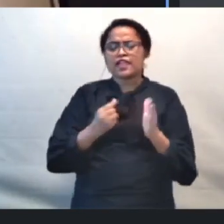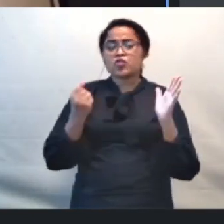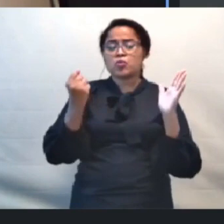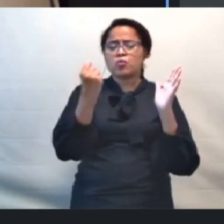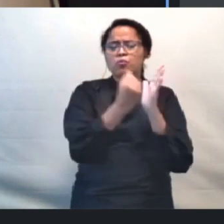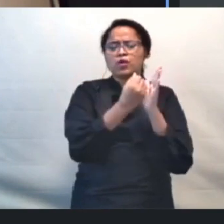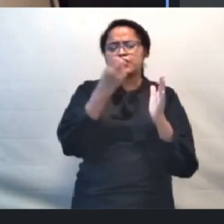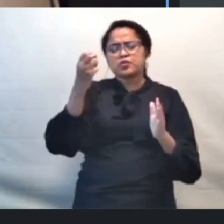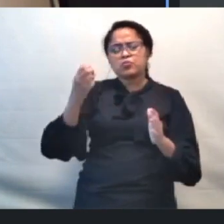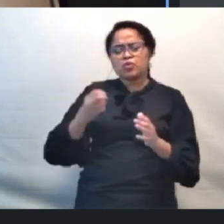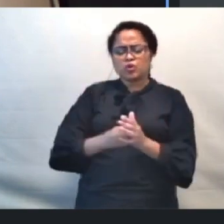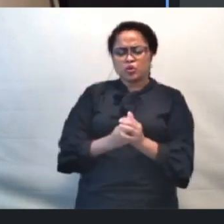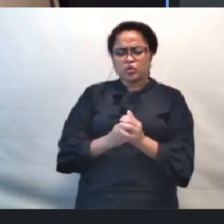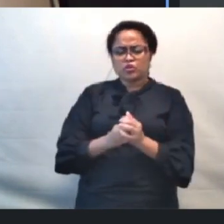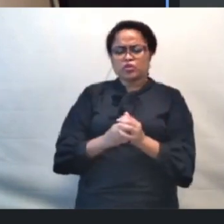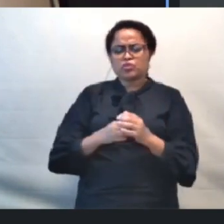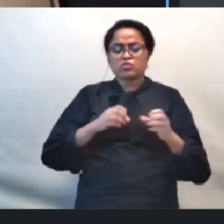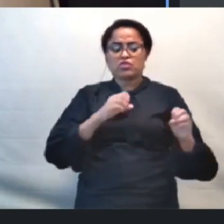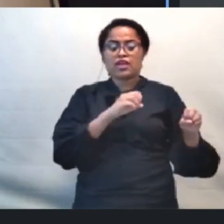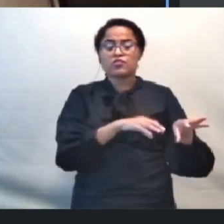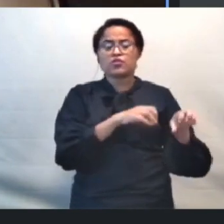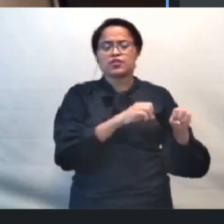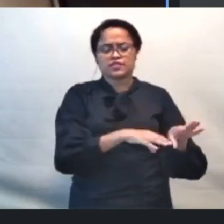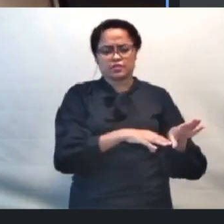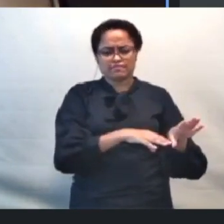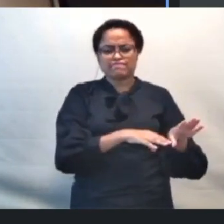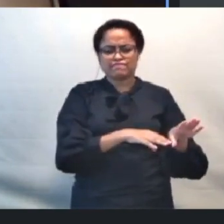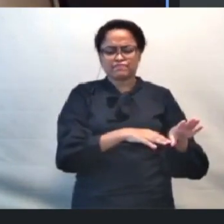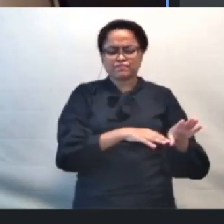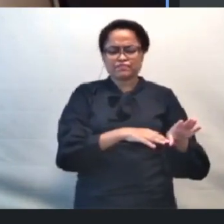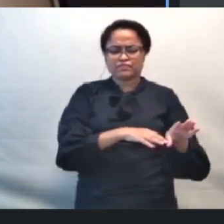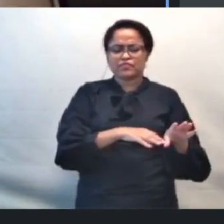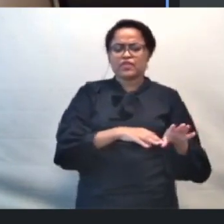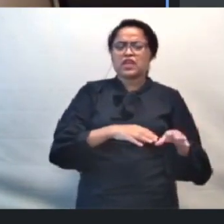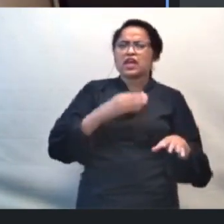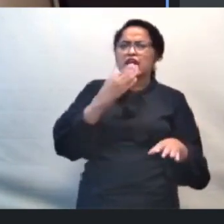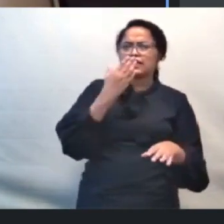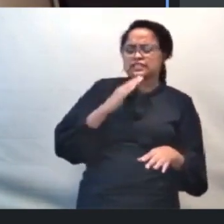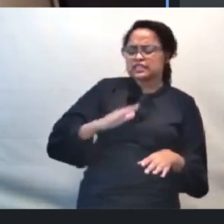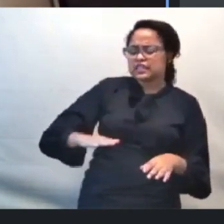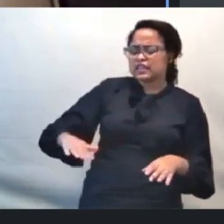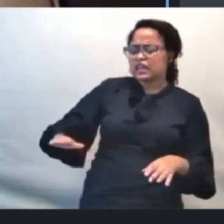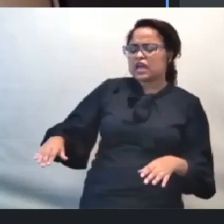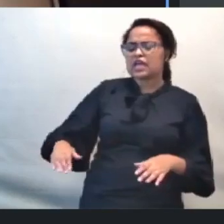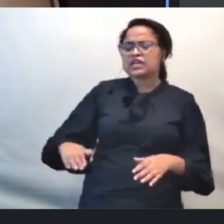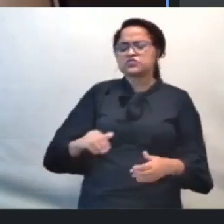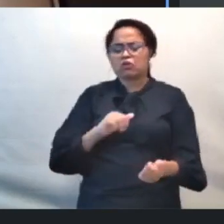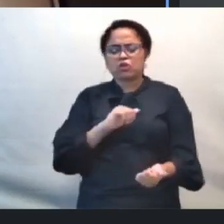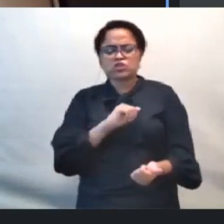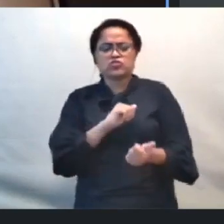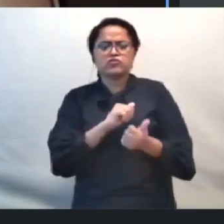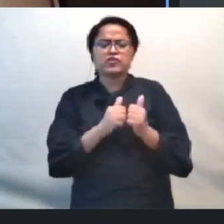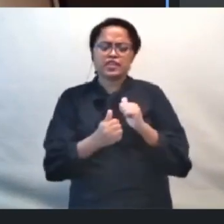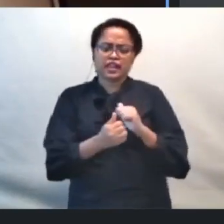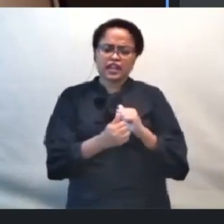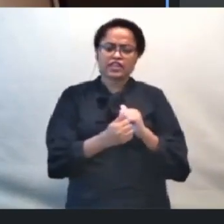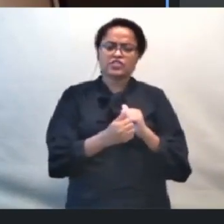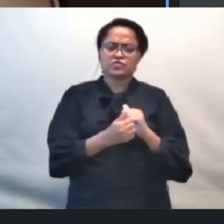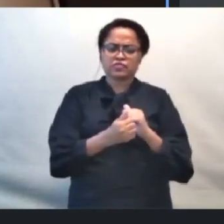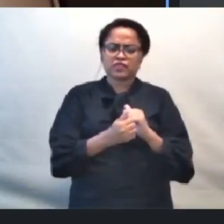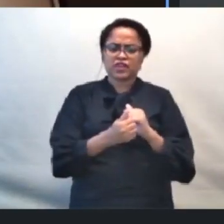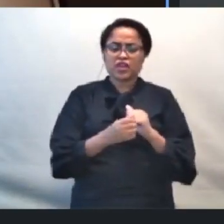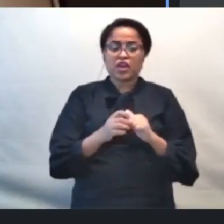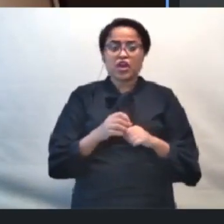às escolas para uso intenso das crianças em atividades esportivas no contraturno das aulas regulares,